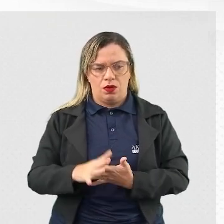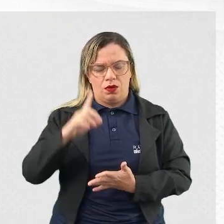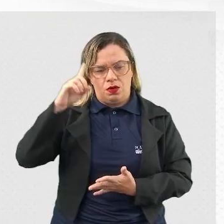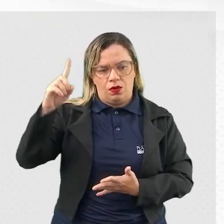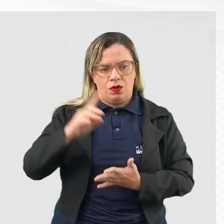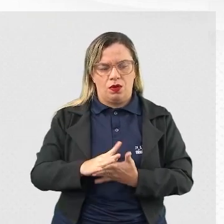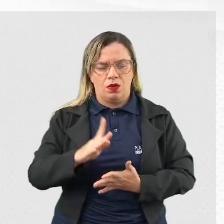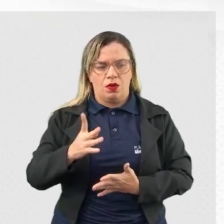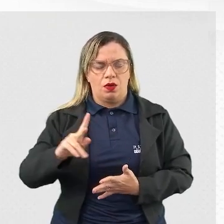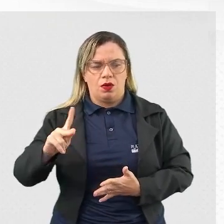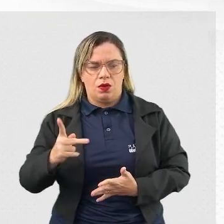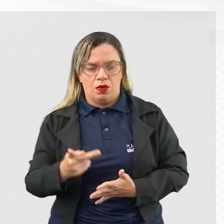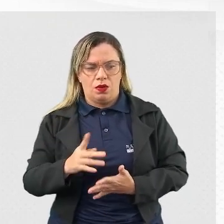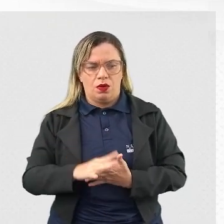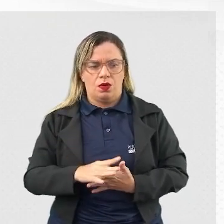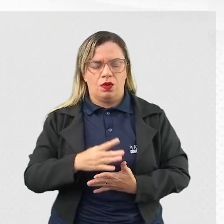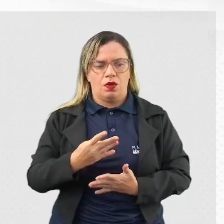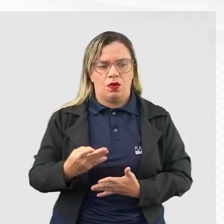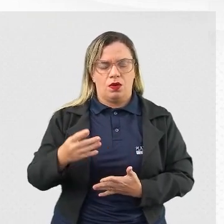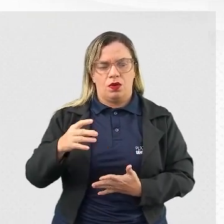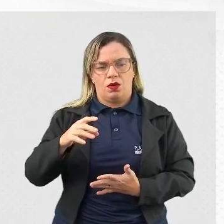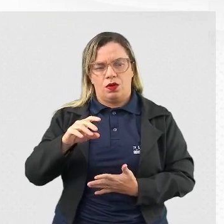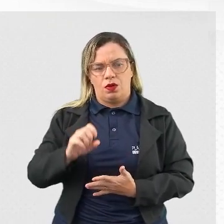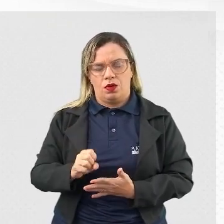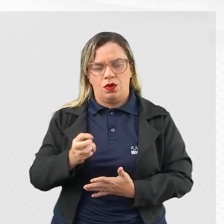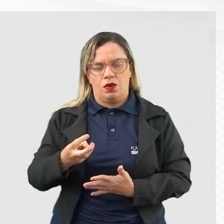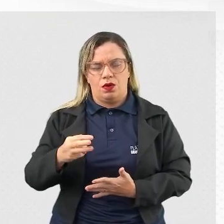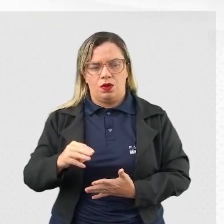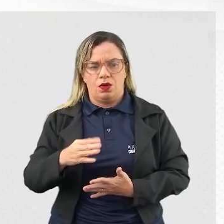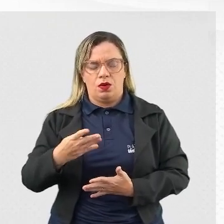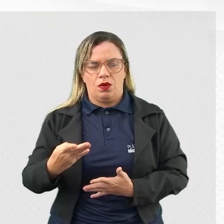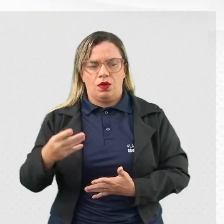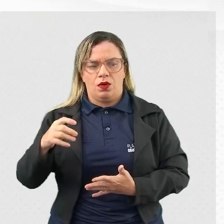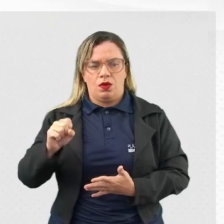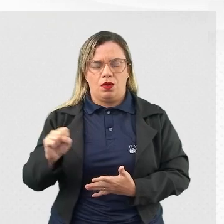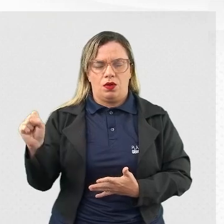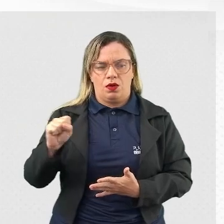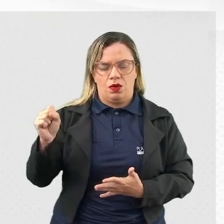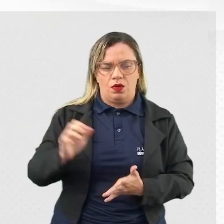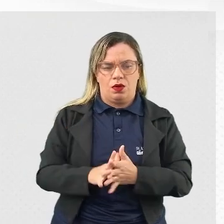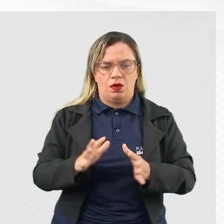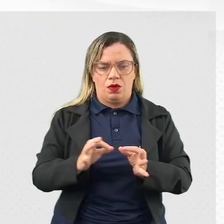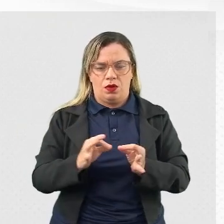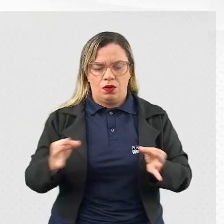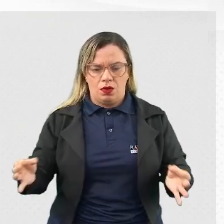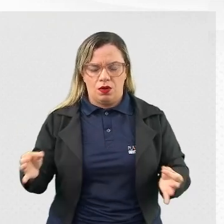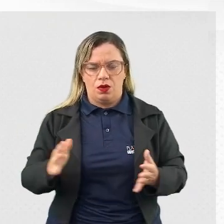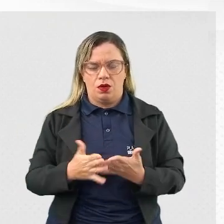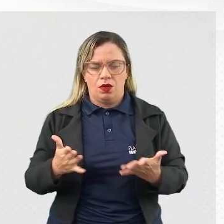48 minutos e 48 segundos. Só que, para ficar mais simples, a gente arredonda para